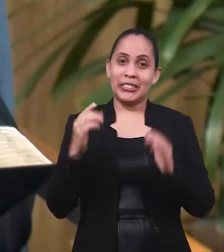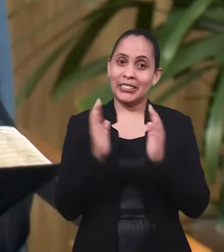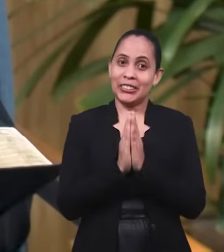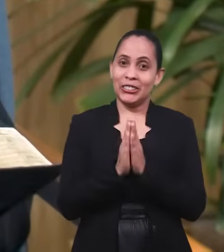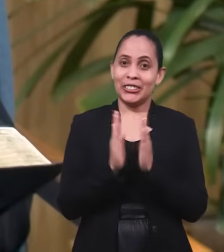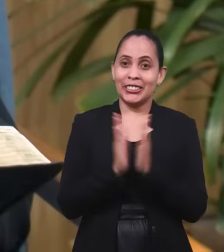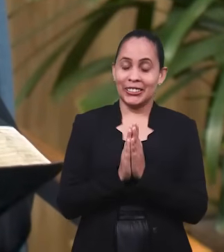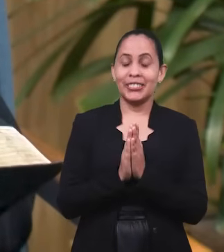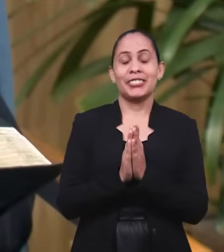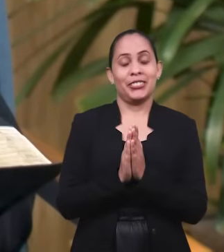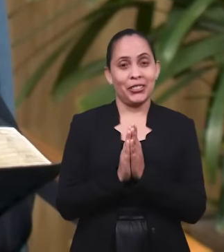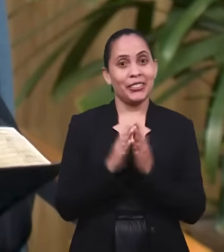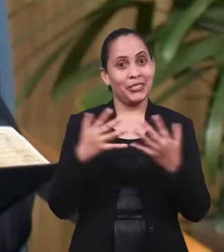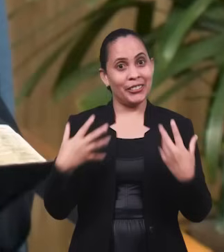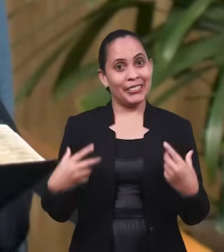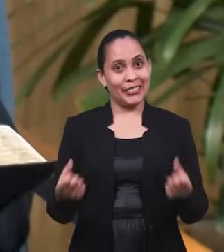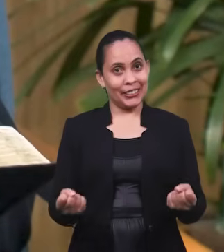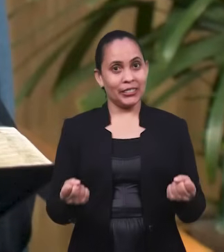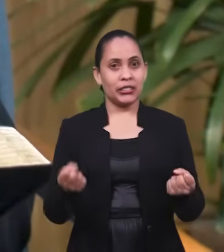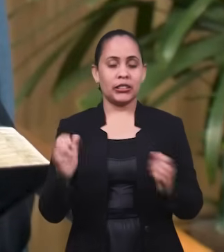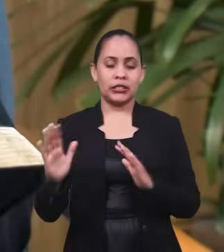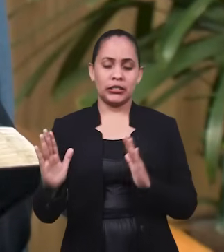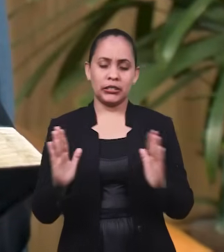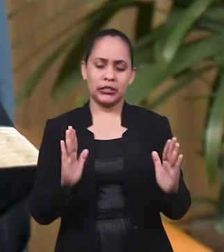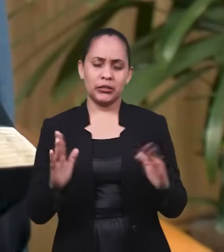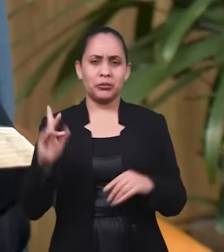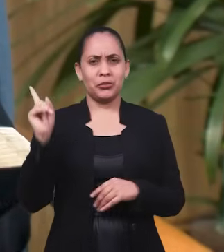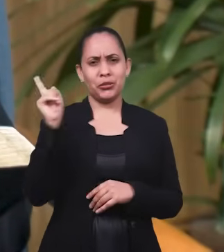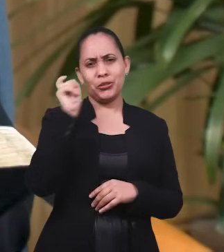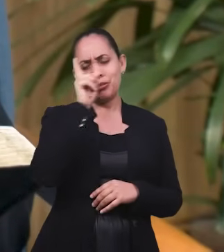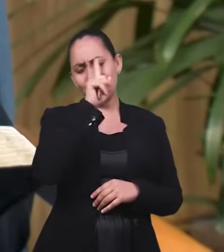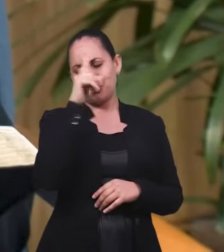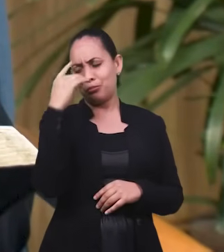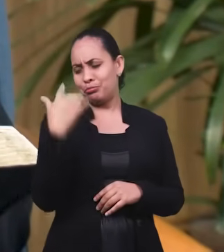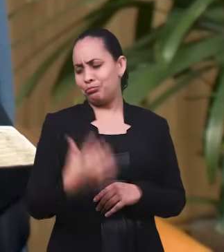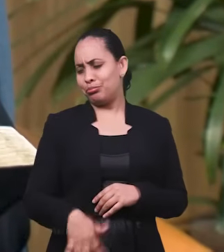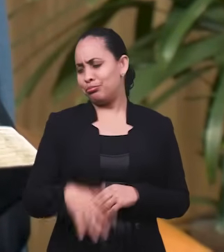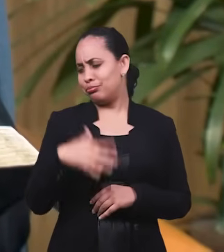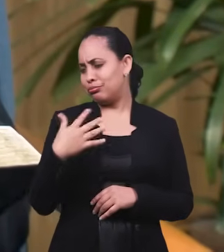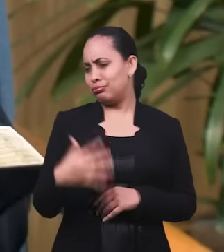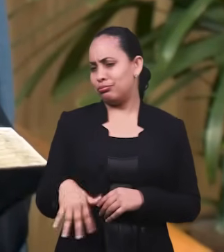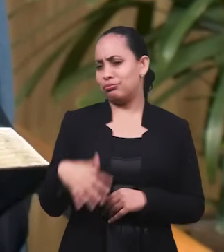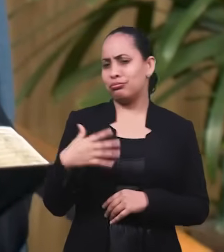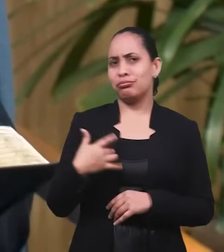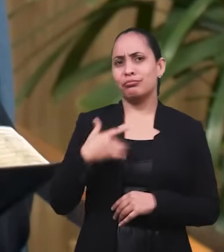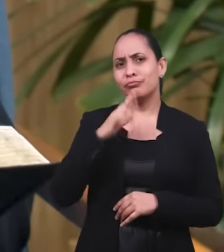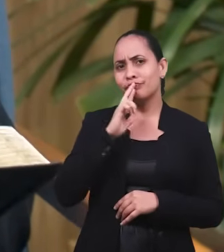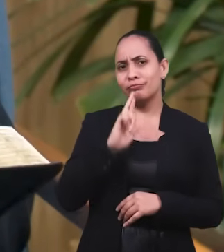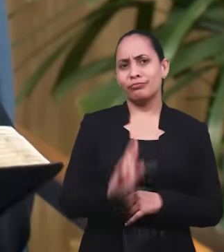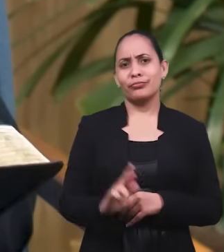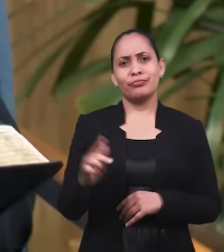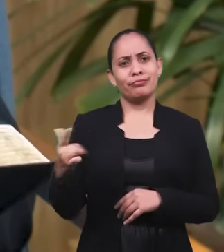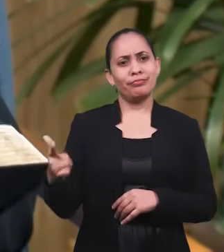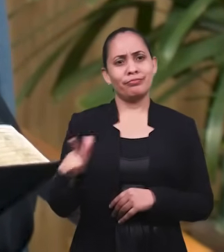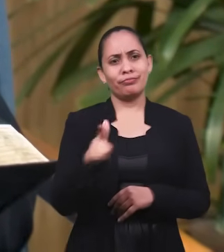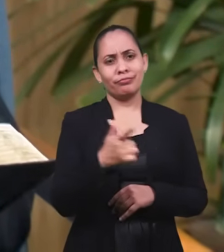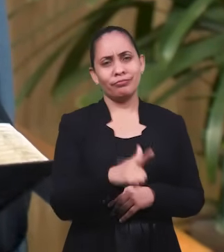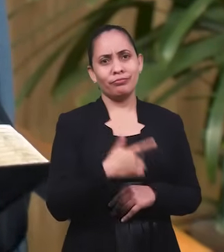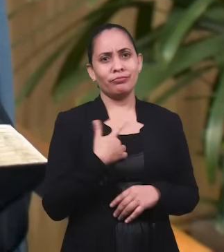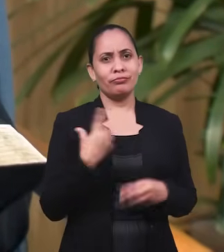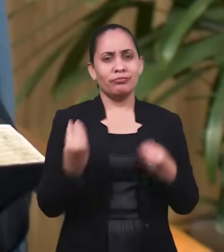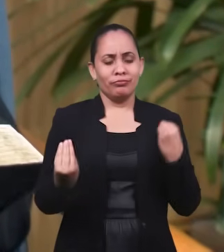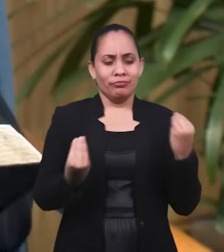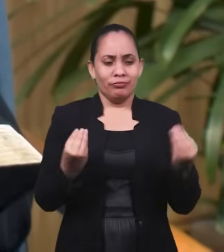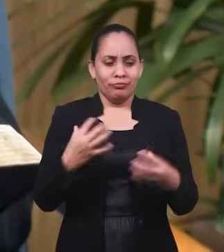são ouvidas. E às vezes num momento de tanta aflição, né, onde nós não vemos respostas, não sabemos o